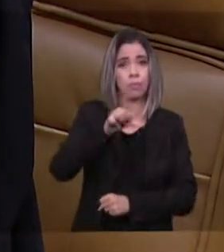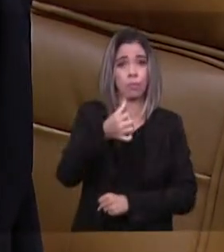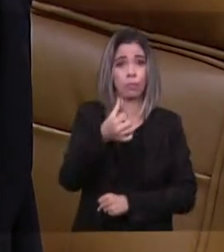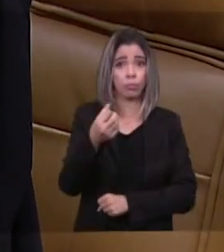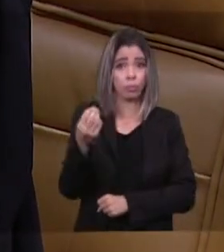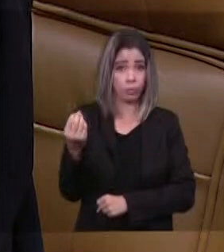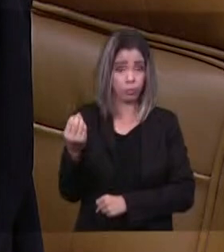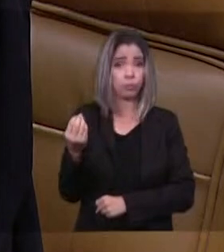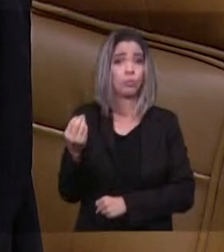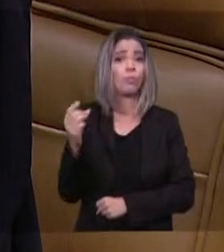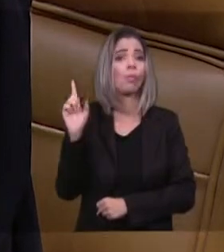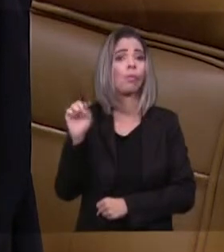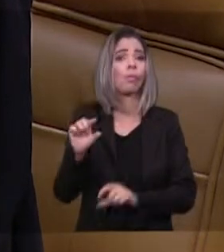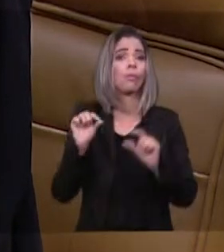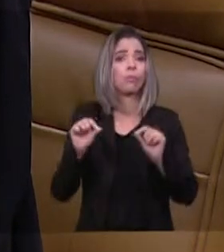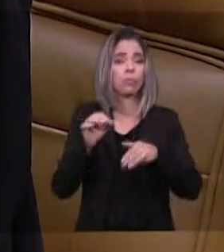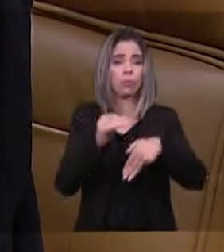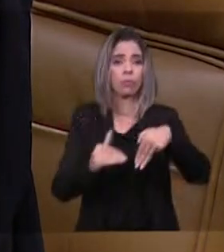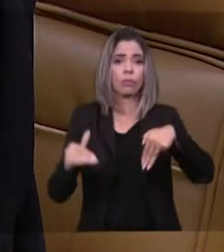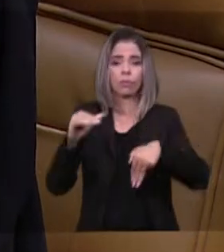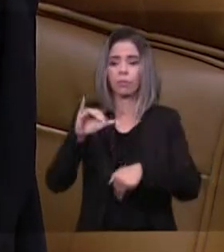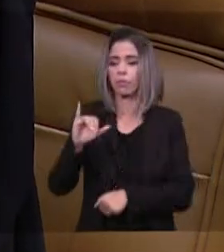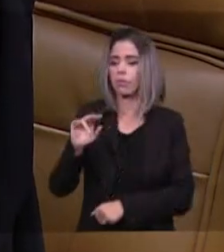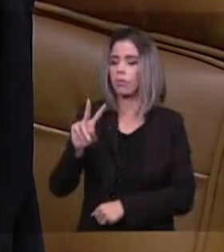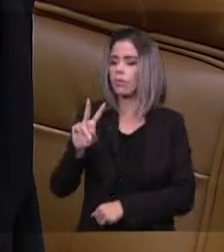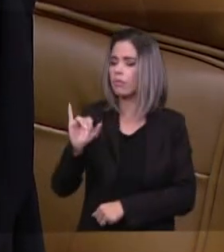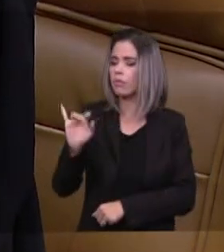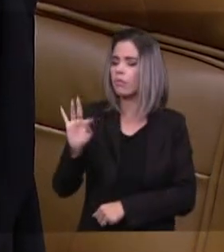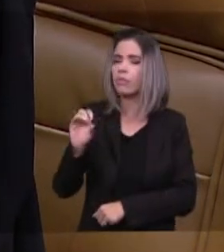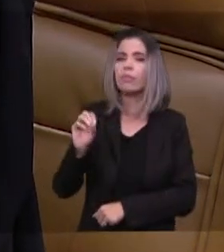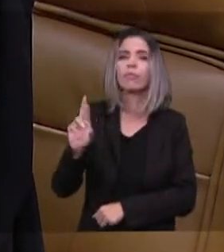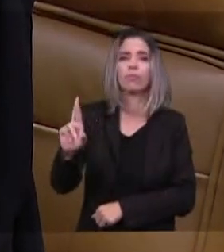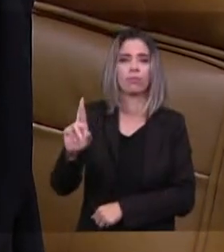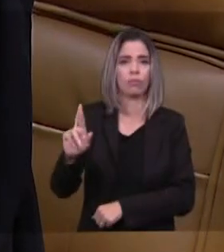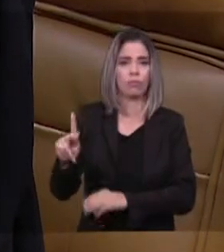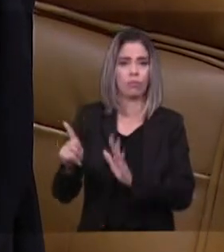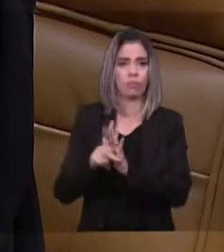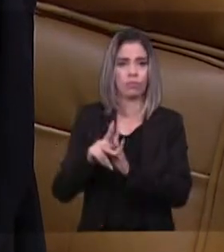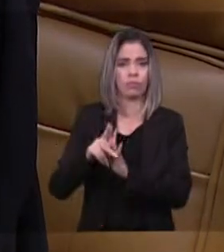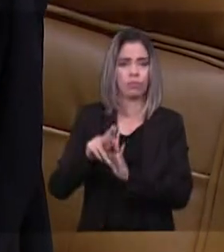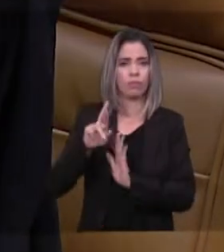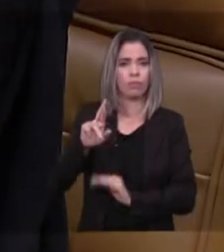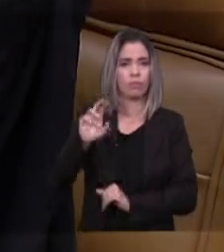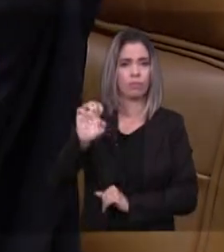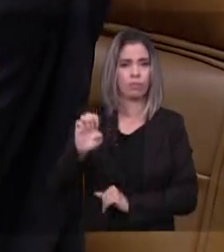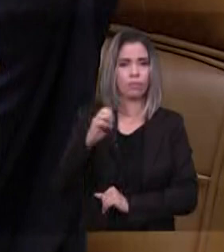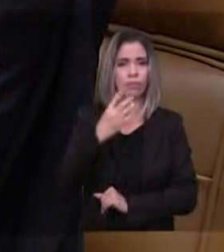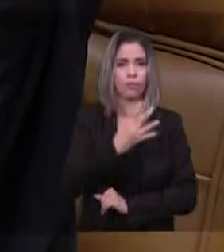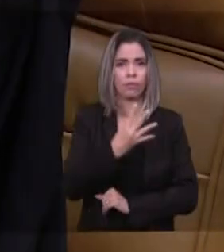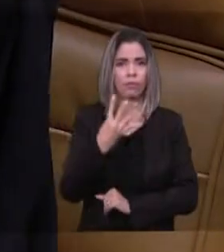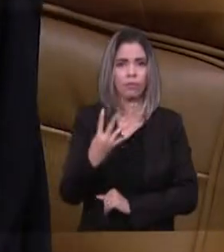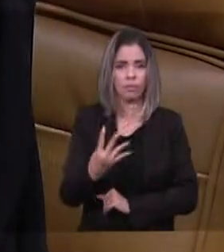1960, assentou o ministro Vitor Nunes Leal, no julgamento do RE